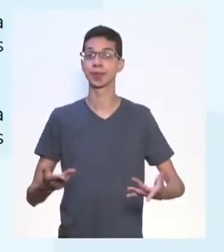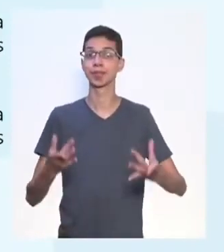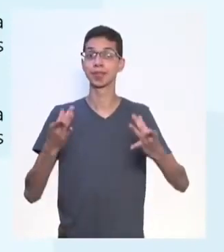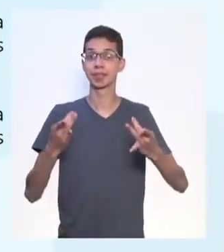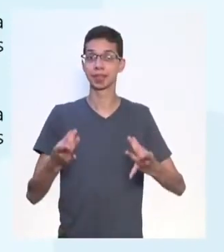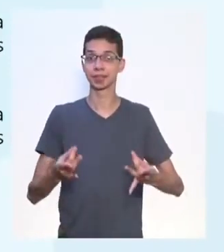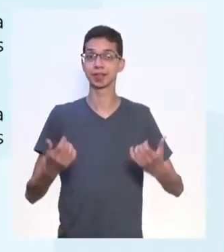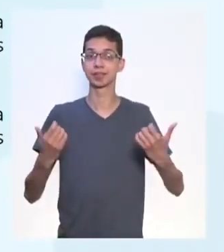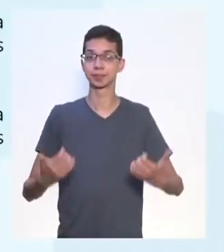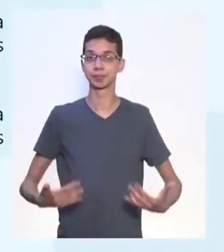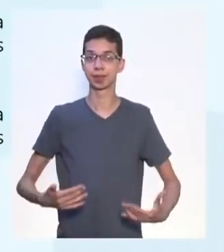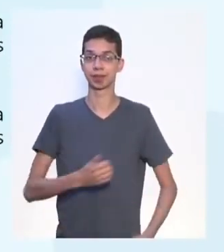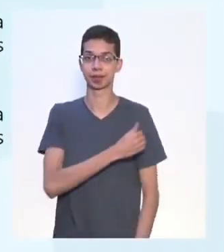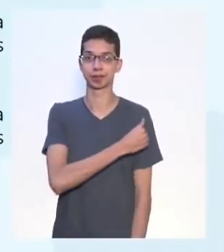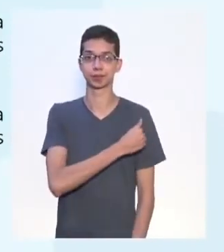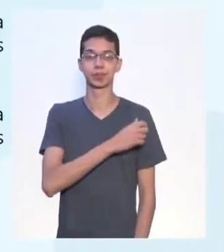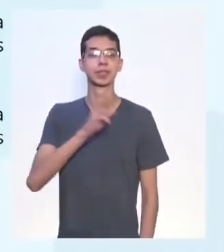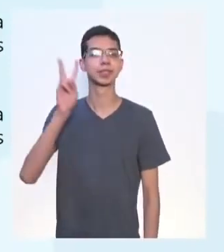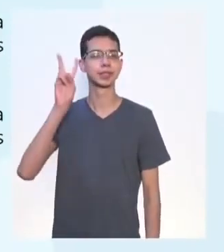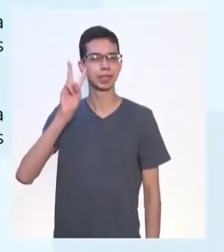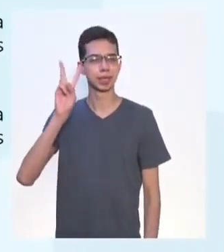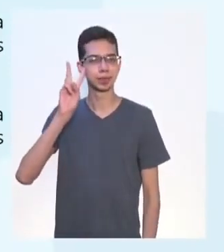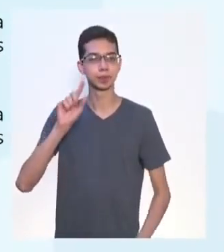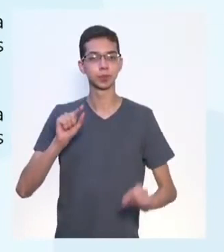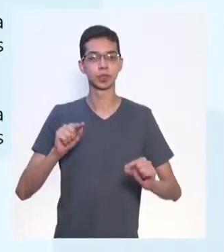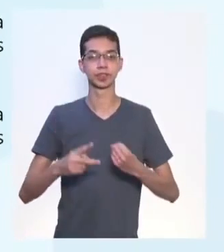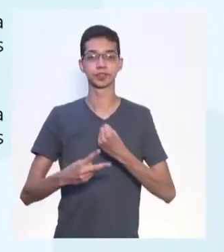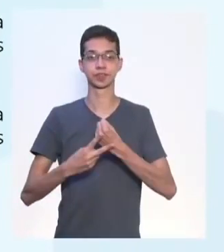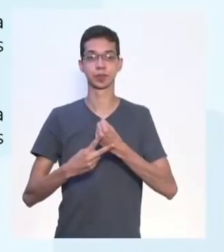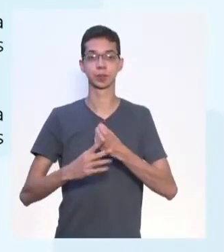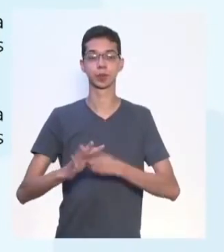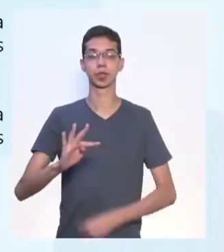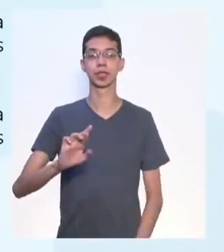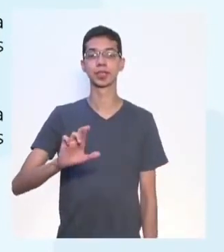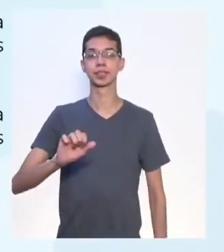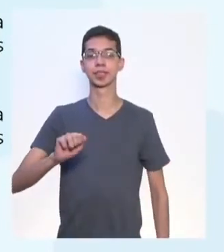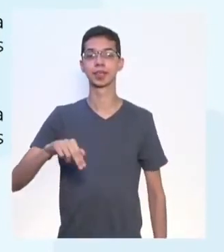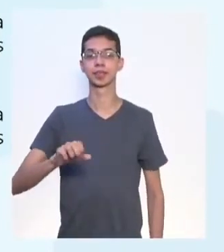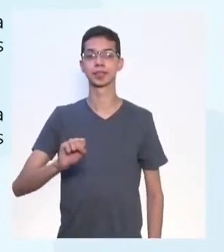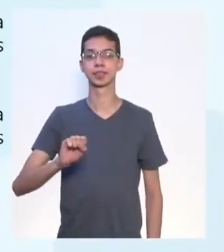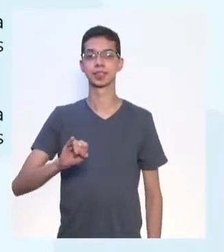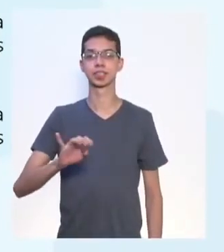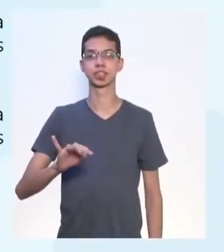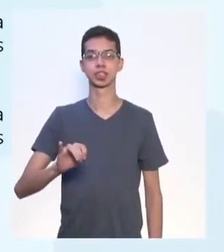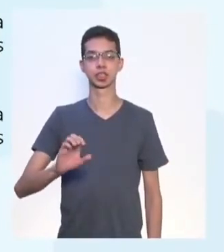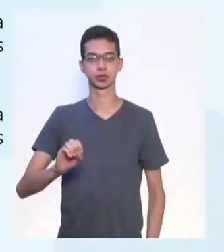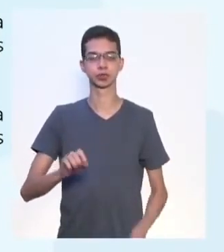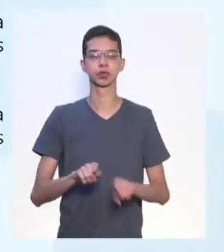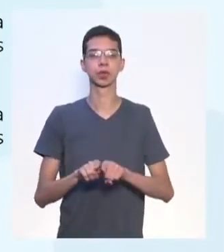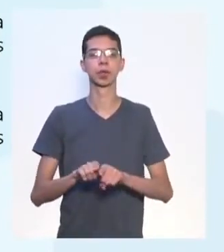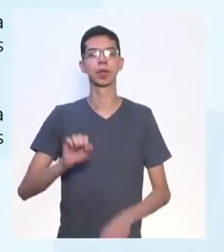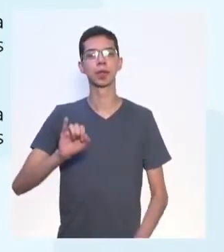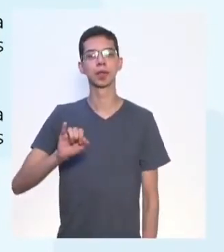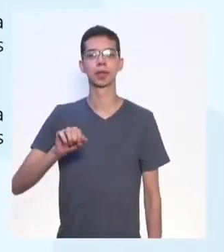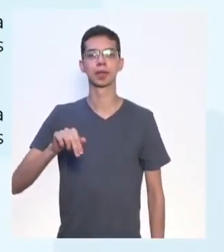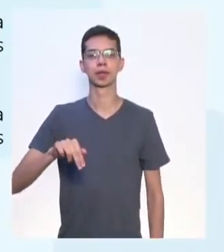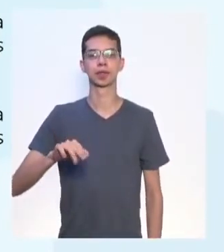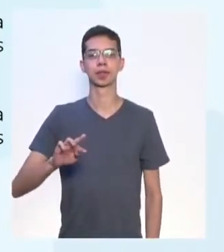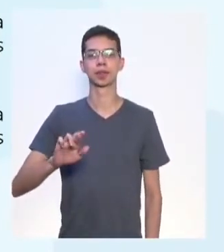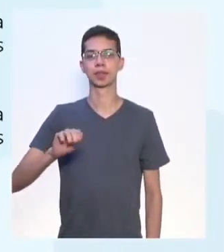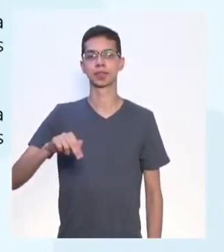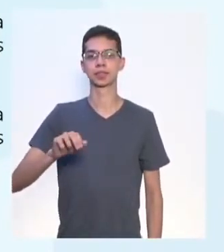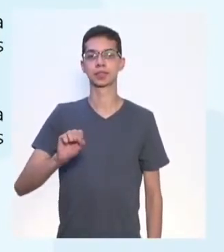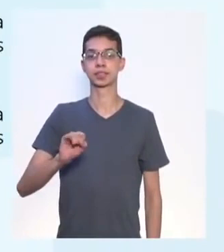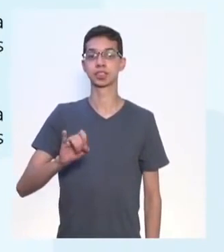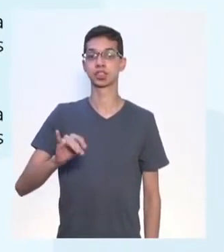para os alunos que lembram dessa matéria, de verbos transitivos, verbos intransitivos, se ele é transitivo, ele é direto ou indireto. Então, é essa parte que